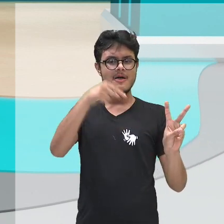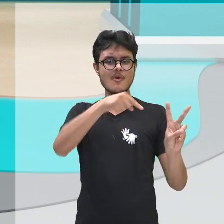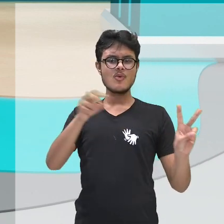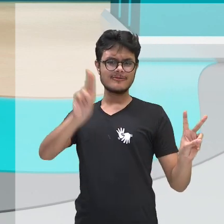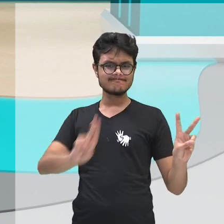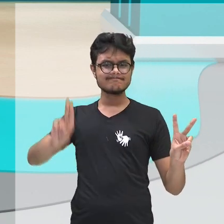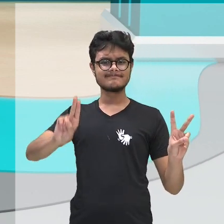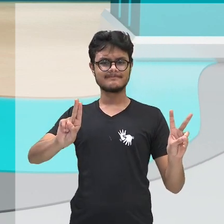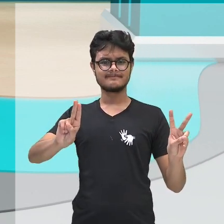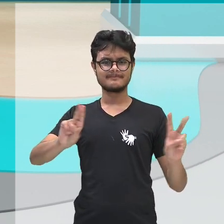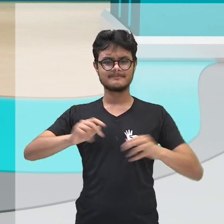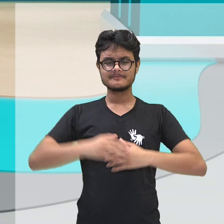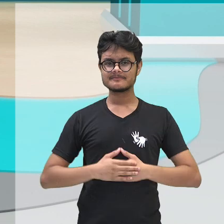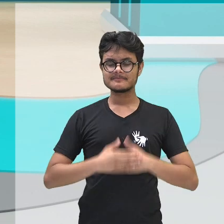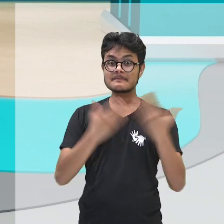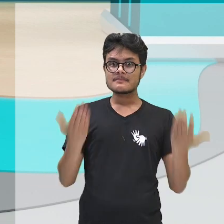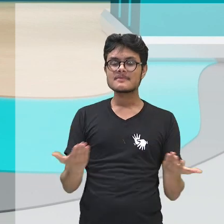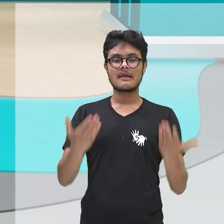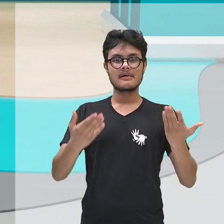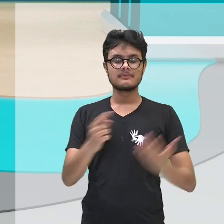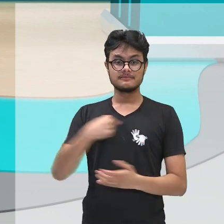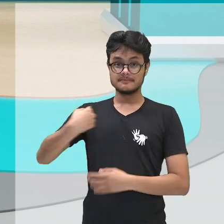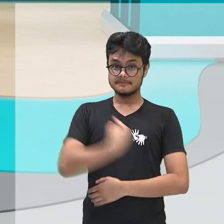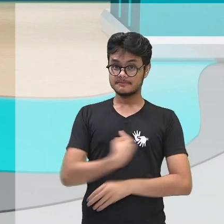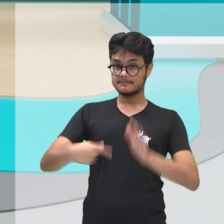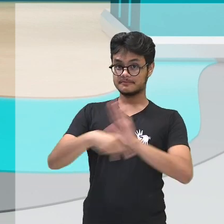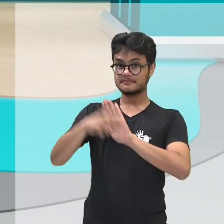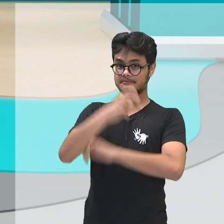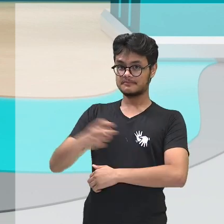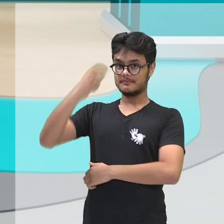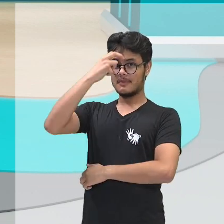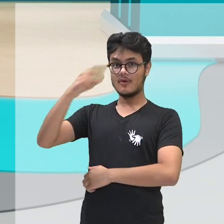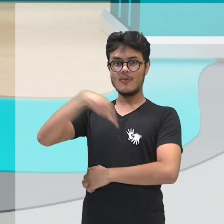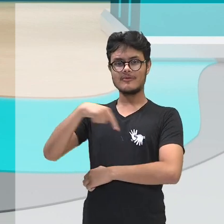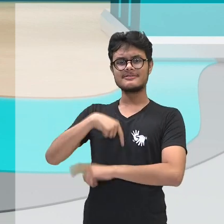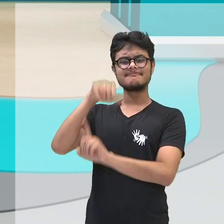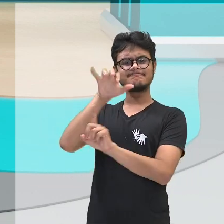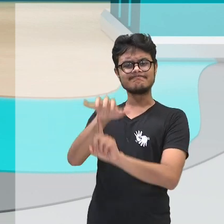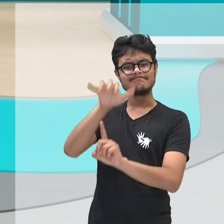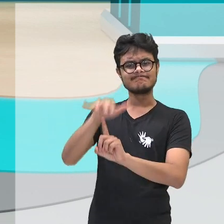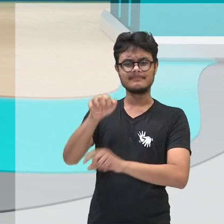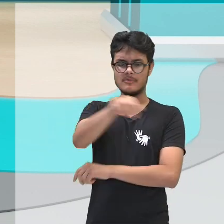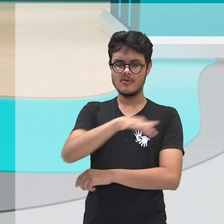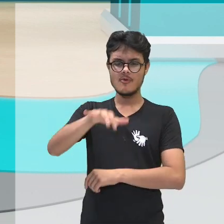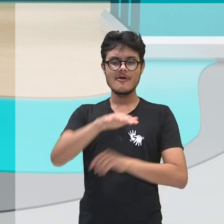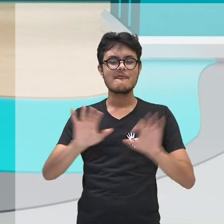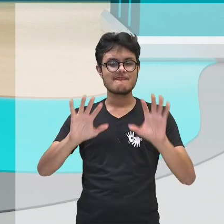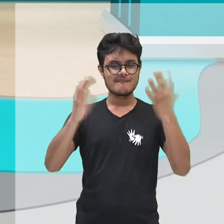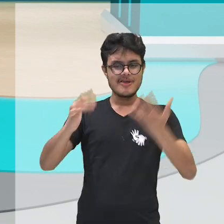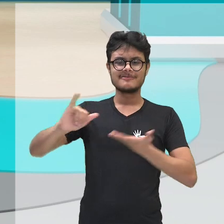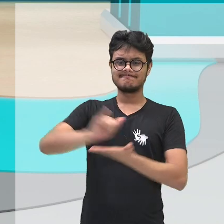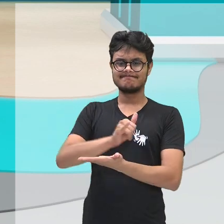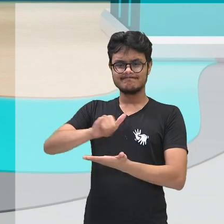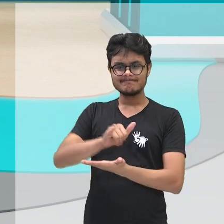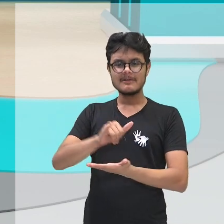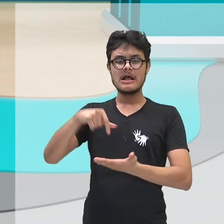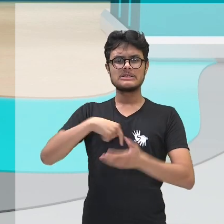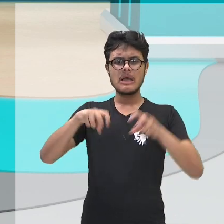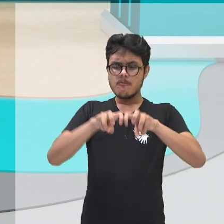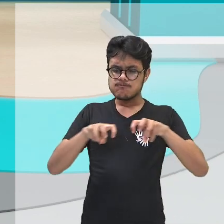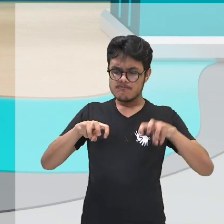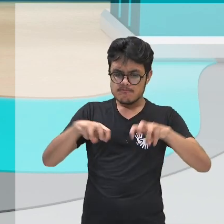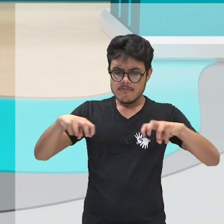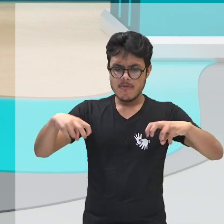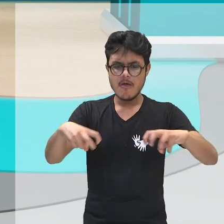quê? Conhecimentos nossos, da nossa cultura, a questão indígena, os rituais, as danças tribais que